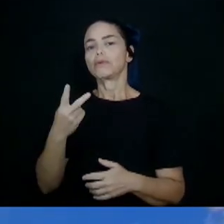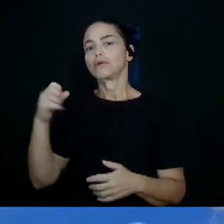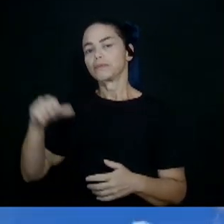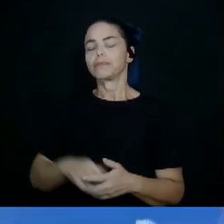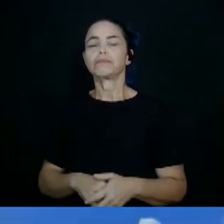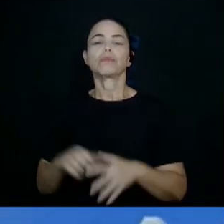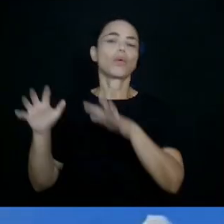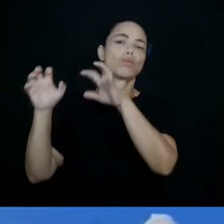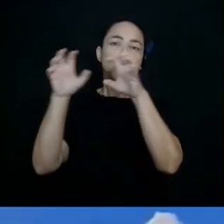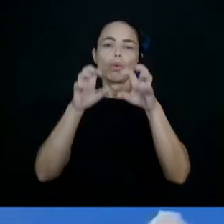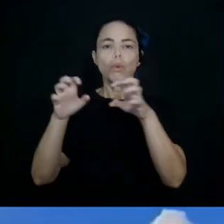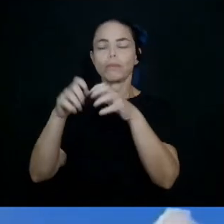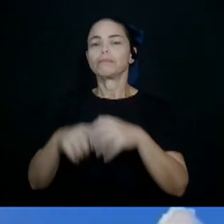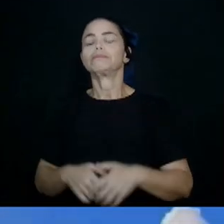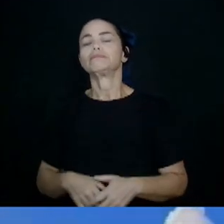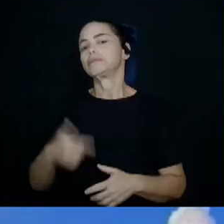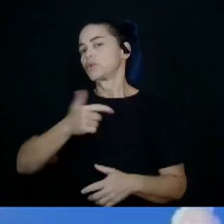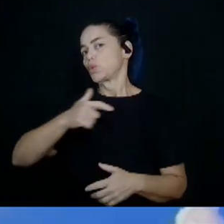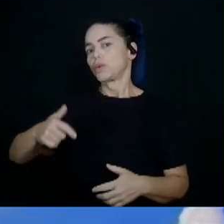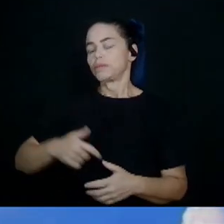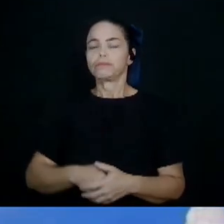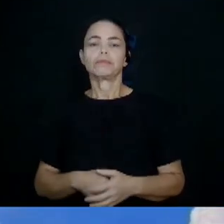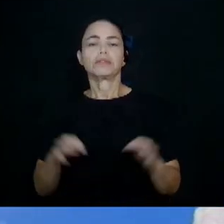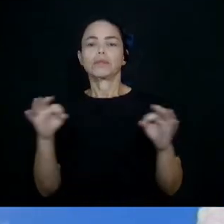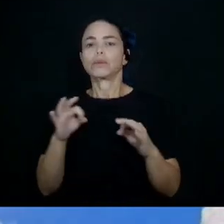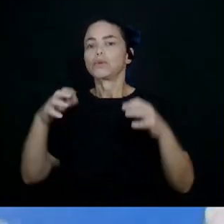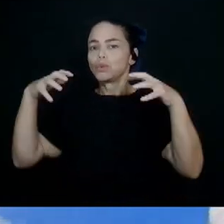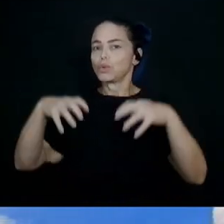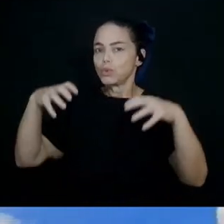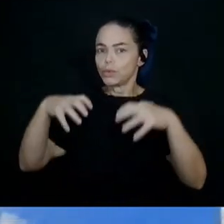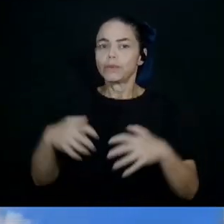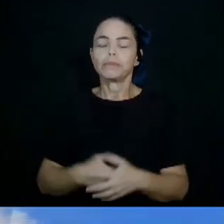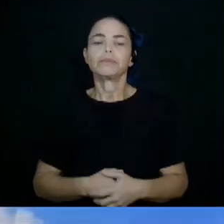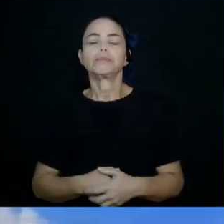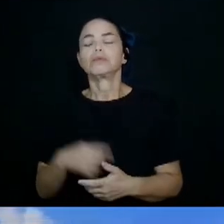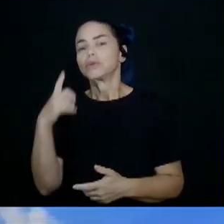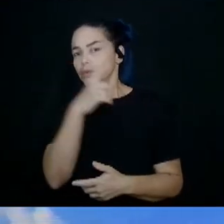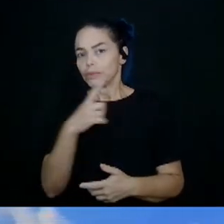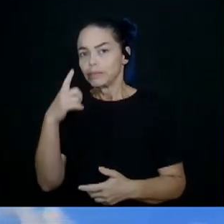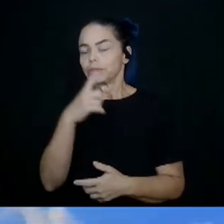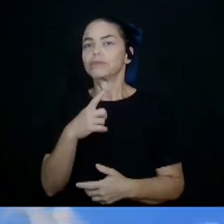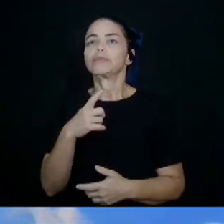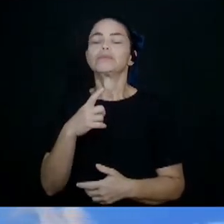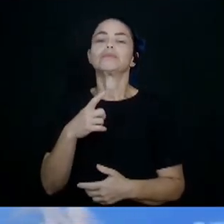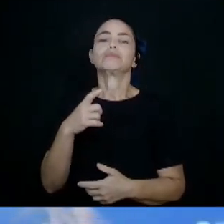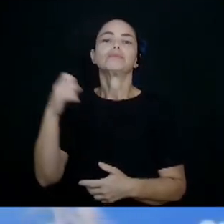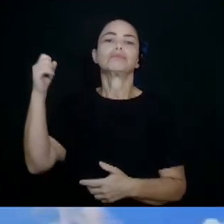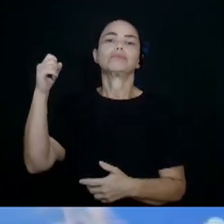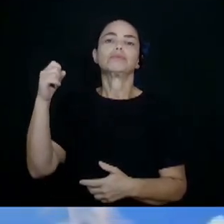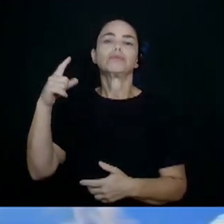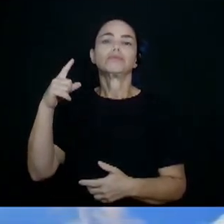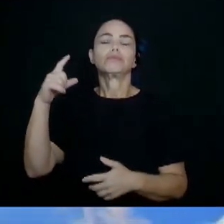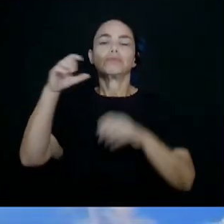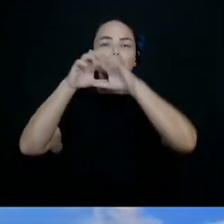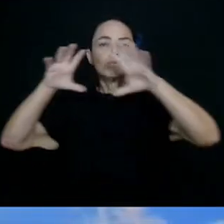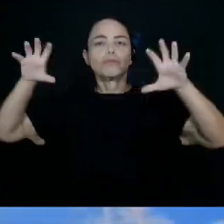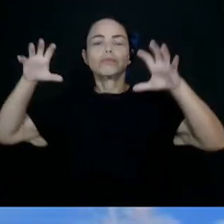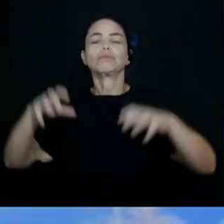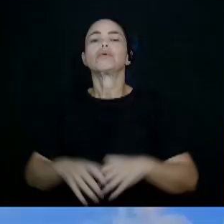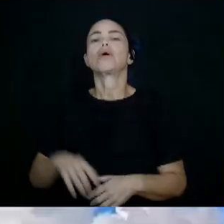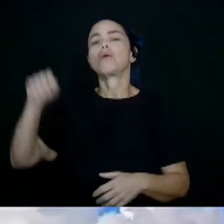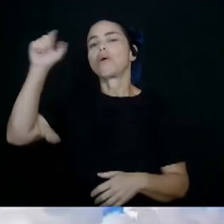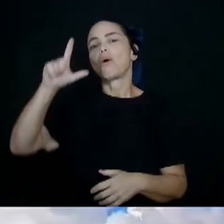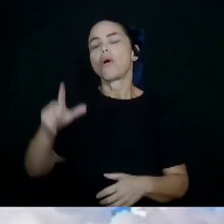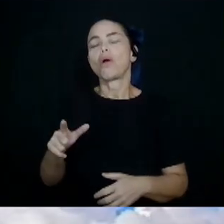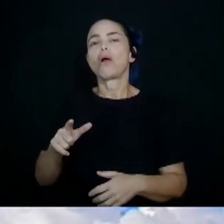no céu, mas nenhuma possibilidade de chuva. E domingo, um céu azul, ensolarado, né? Céu azul